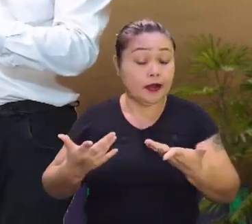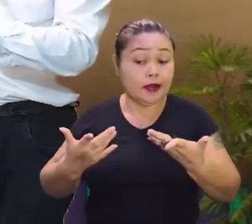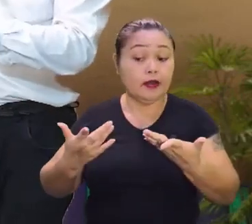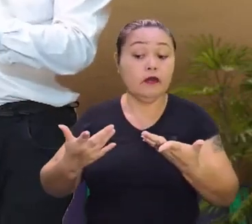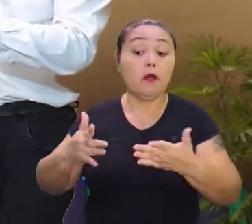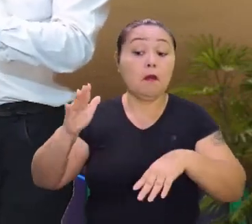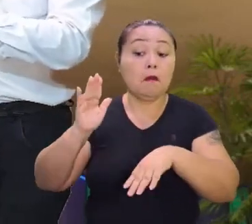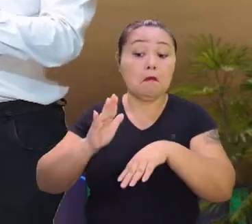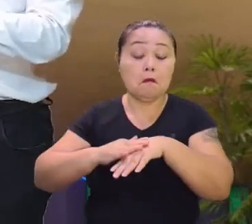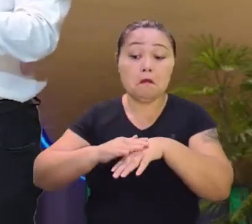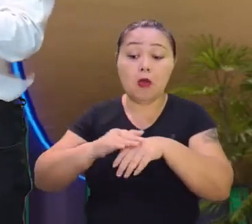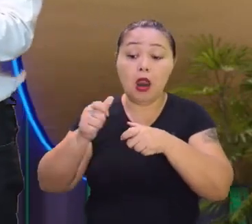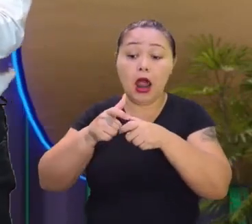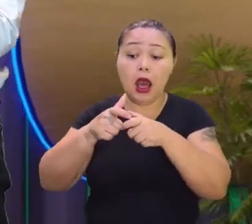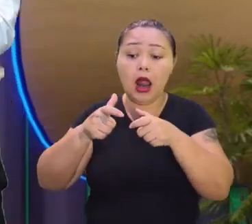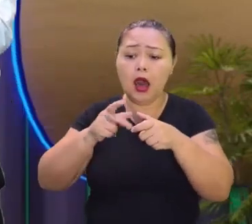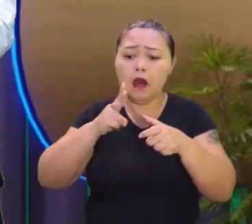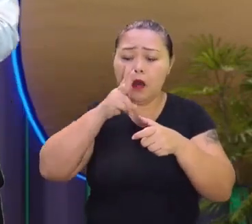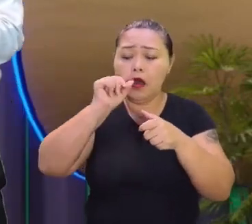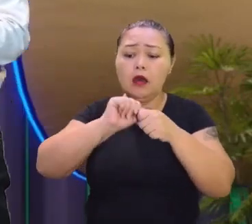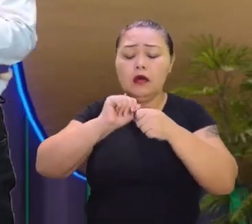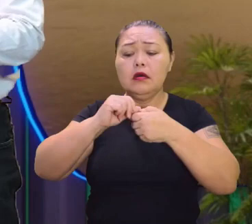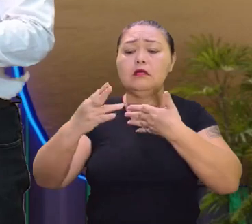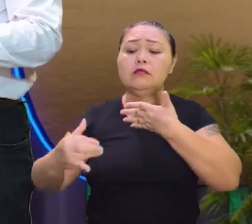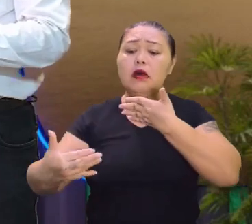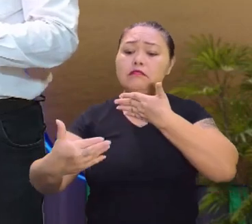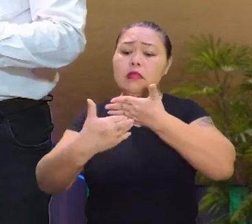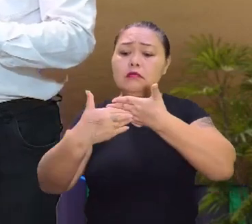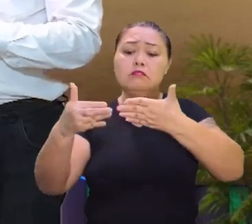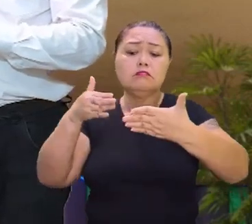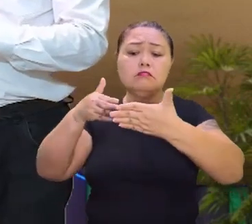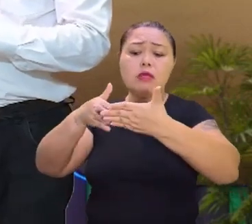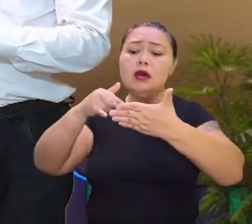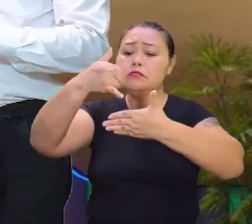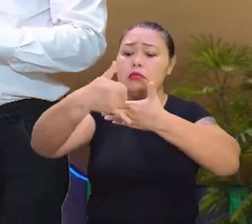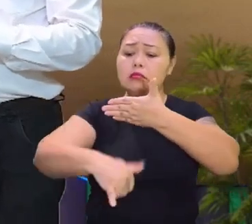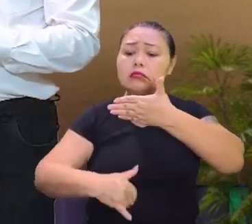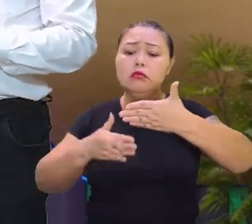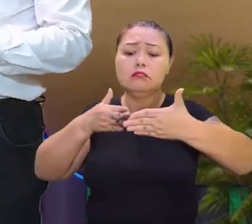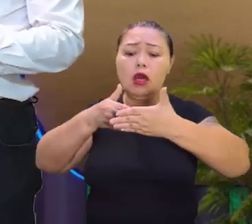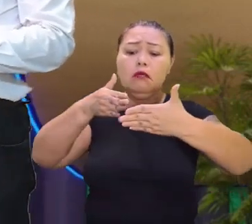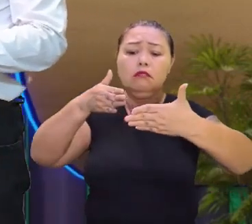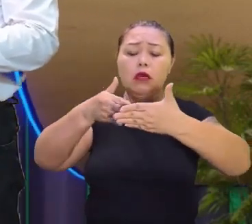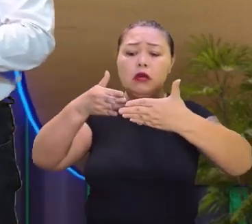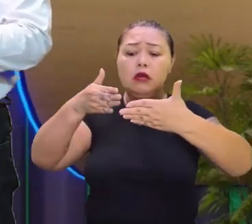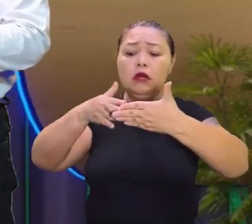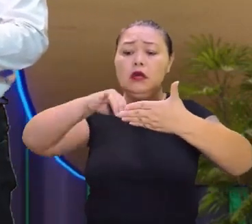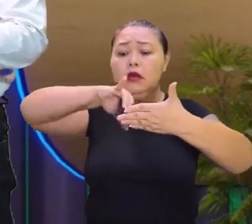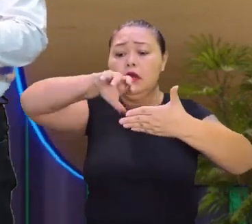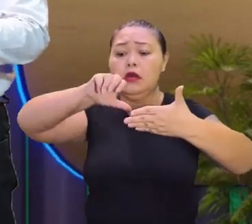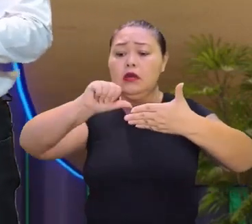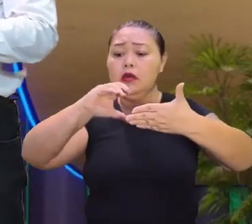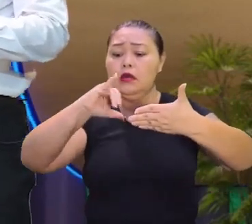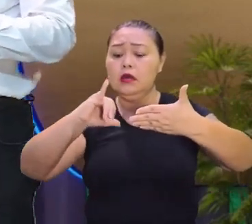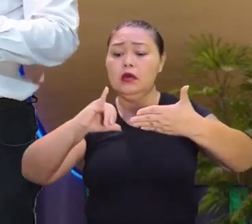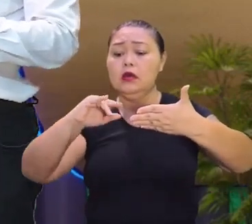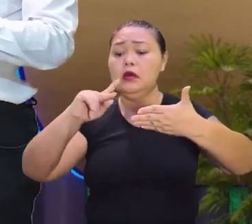intensificou por causa das barragens das hidrelétricas. Exatamente. Não é isso?